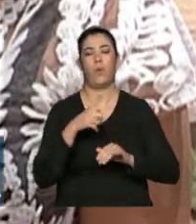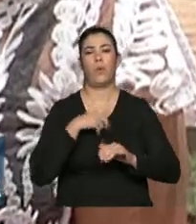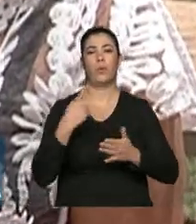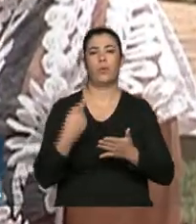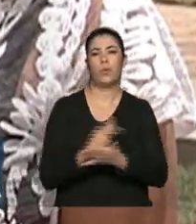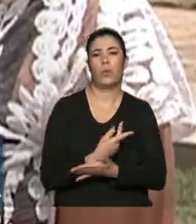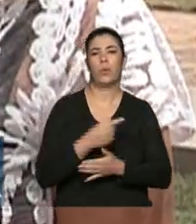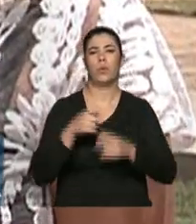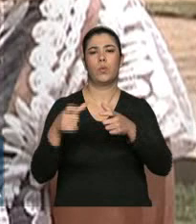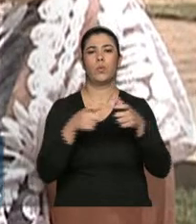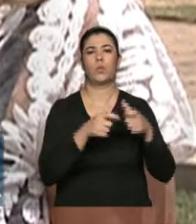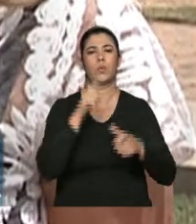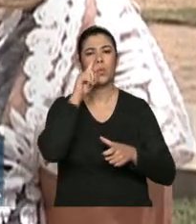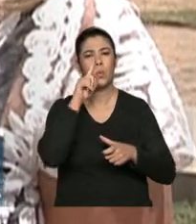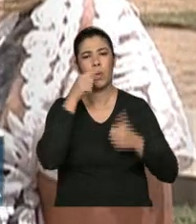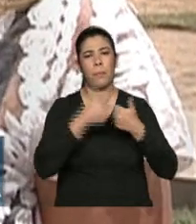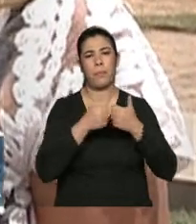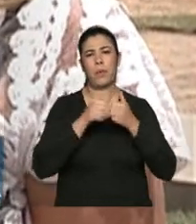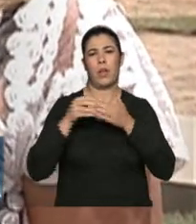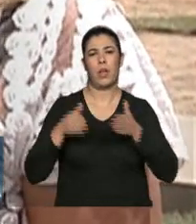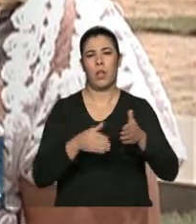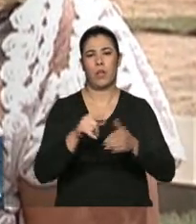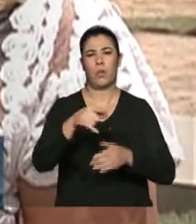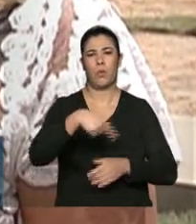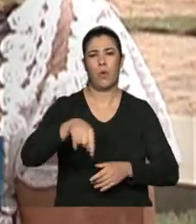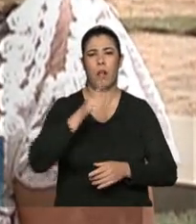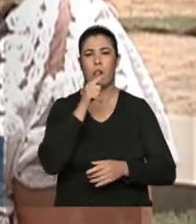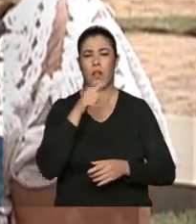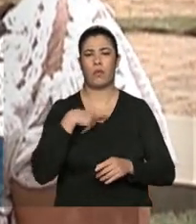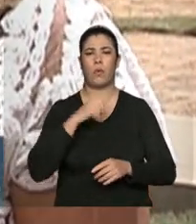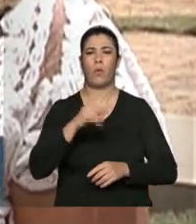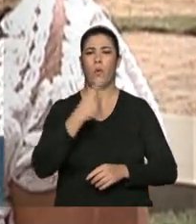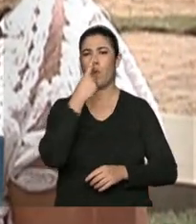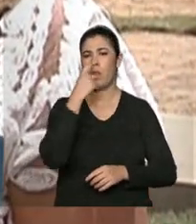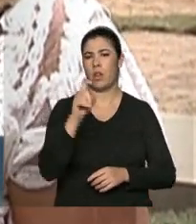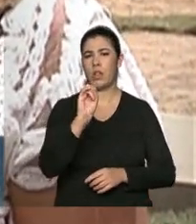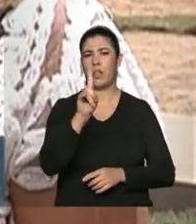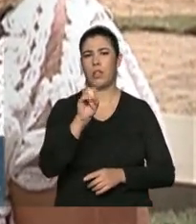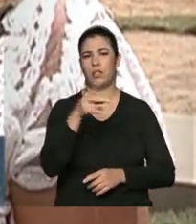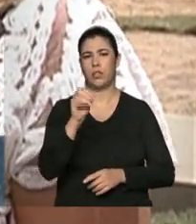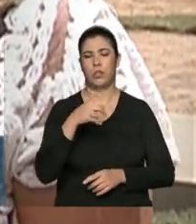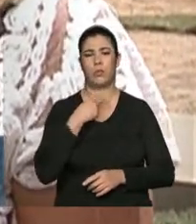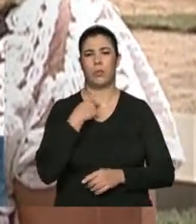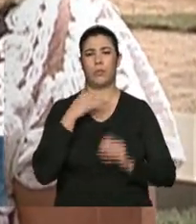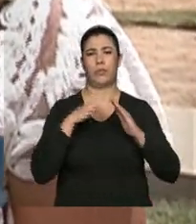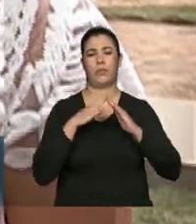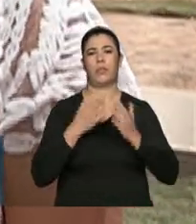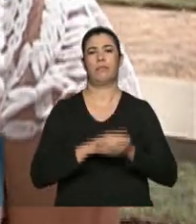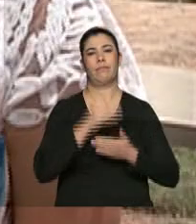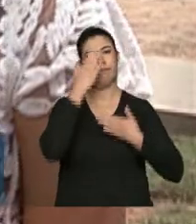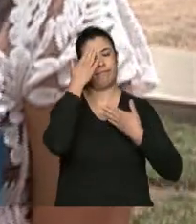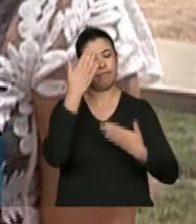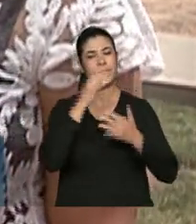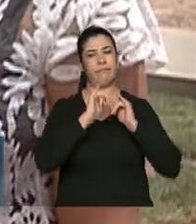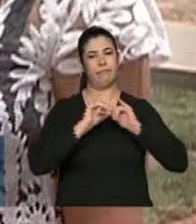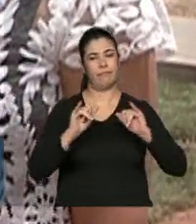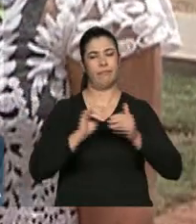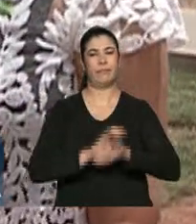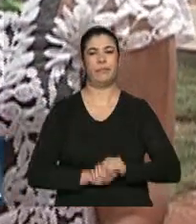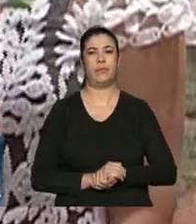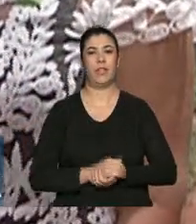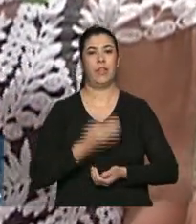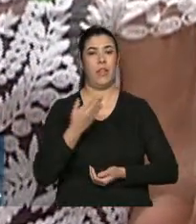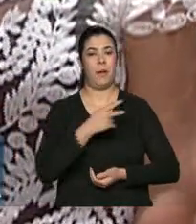mesmo de risco, em lagoas, lixão ou alguma área que não pode ser habitada. Muito obrigada pelas informações.